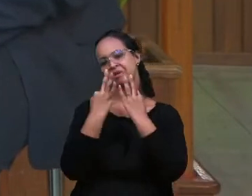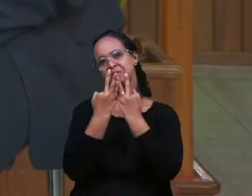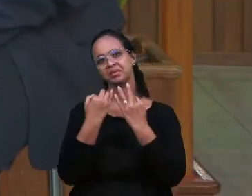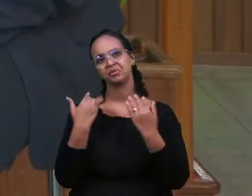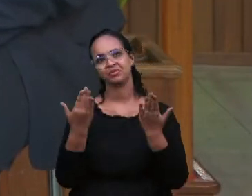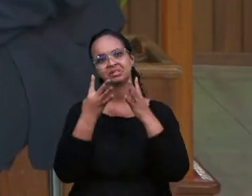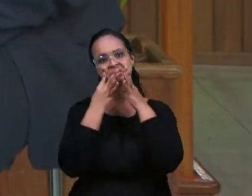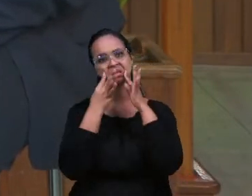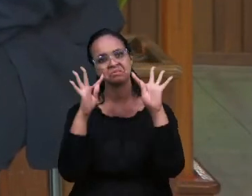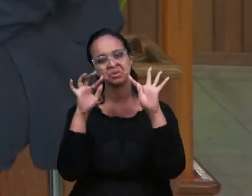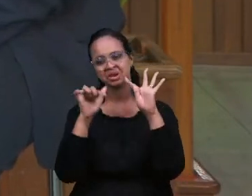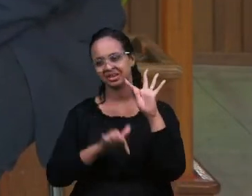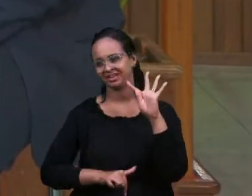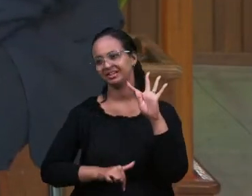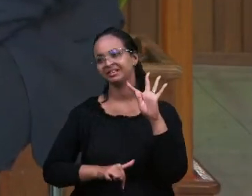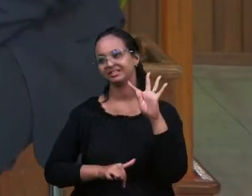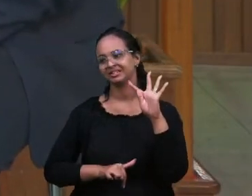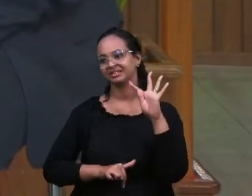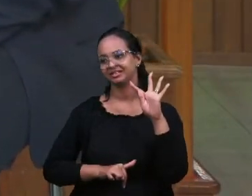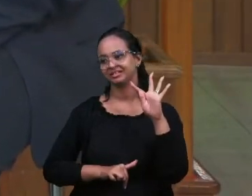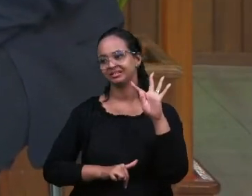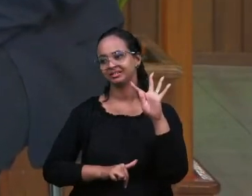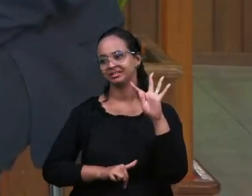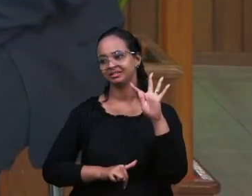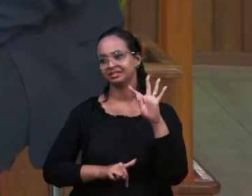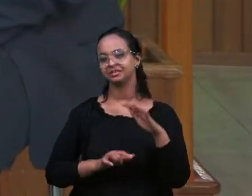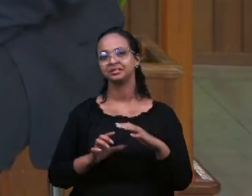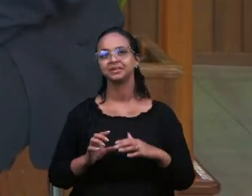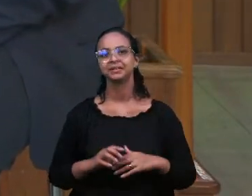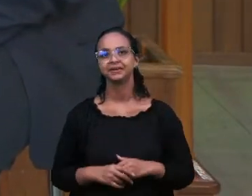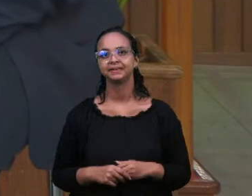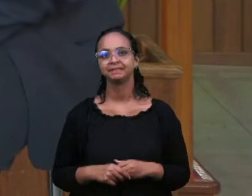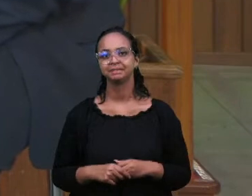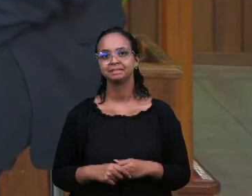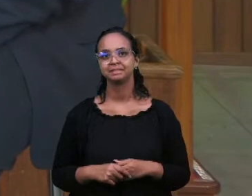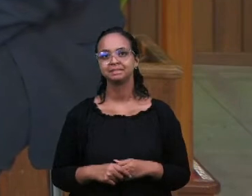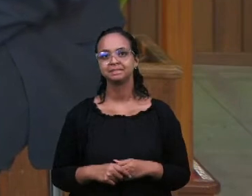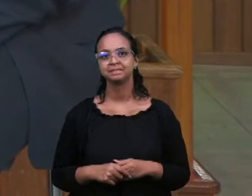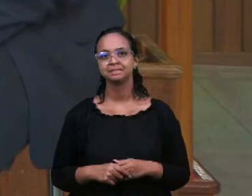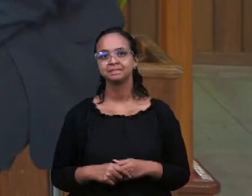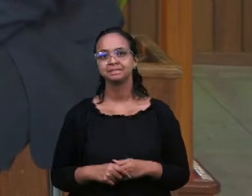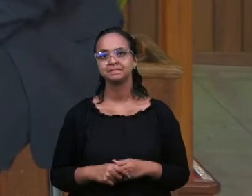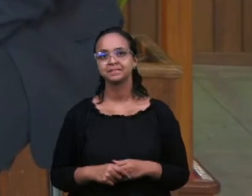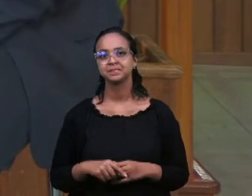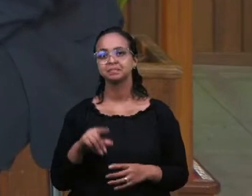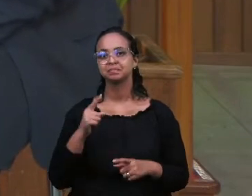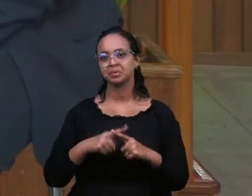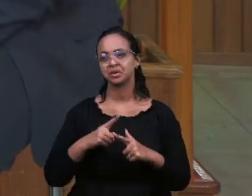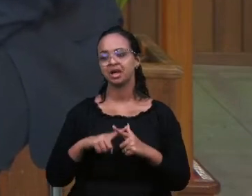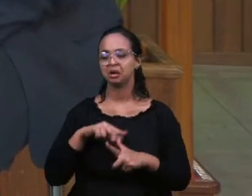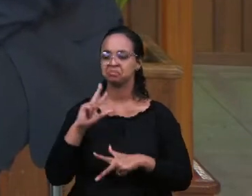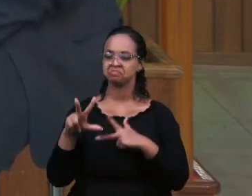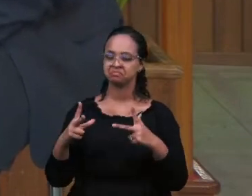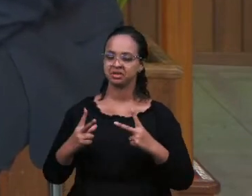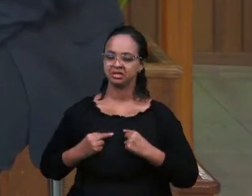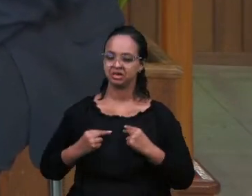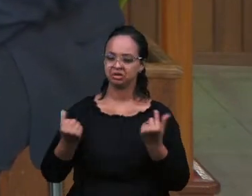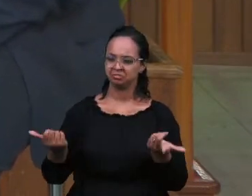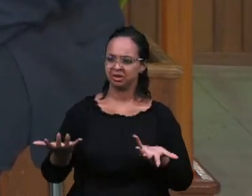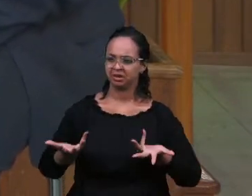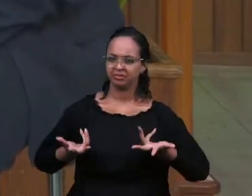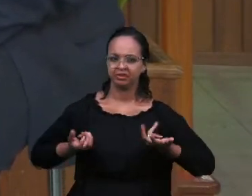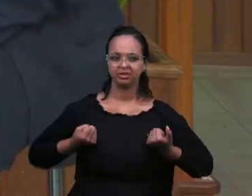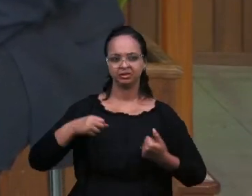nesse púlpito do Manaim, do meu filho. Então assim, para mim é um presente maravilhoso do Senhor,